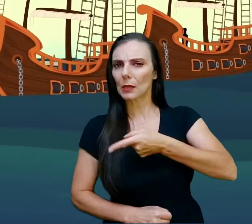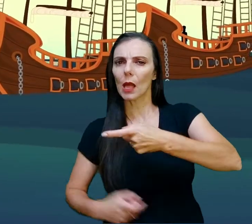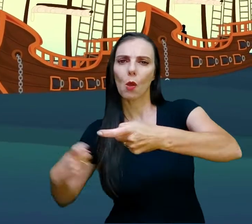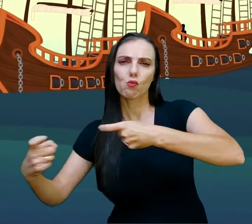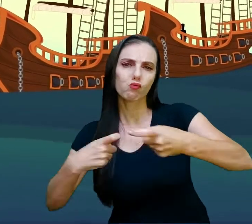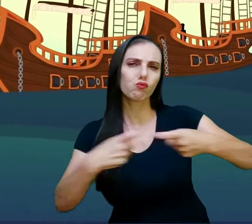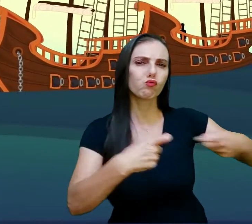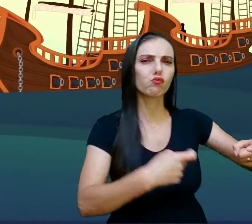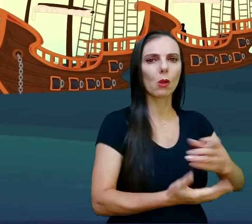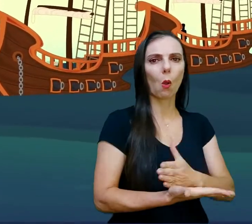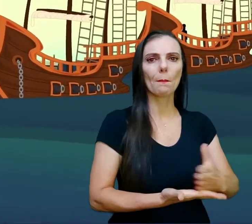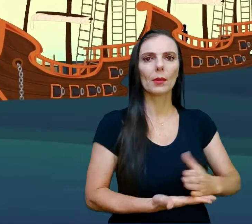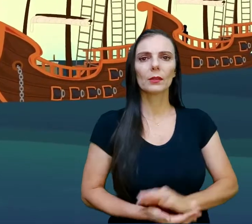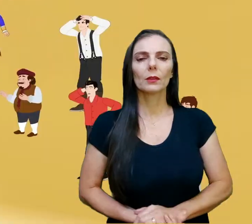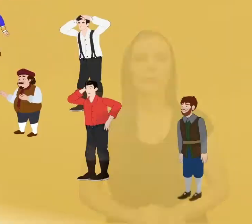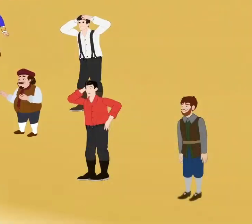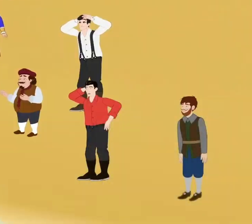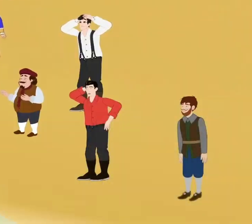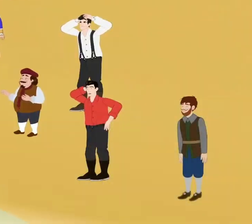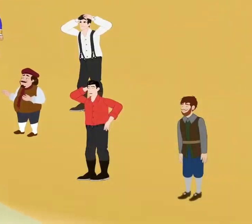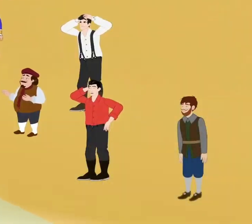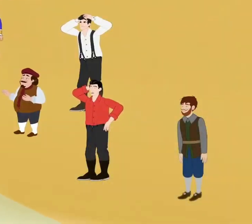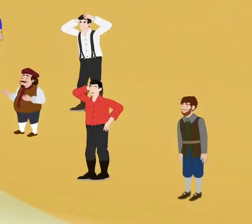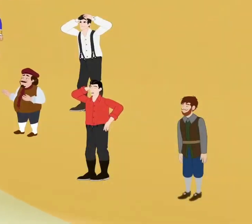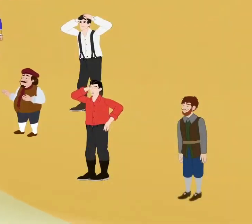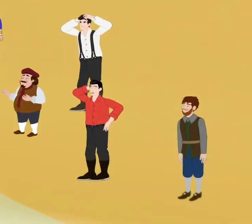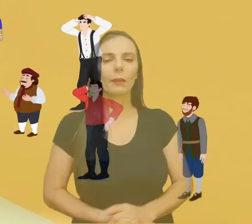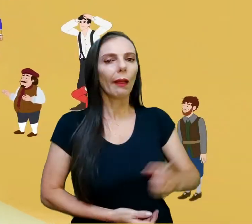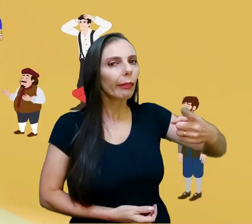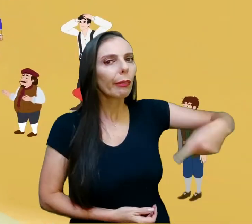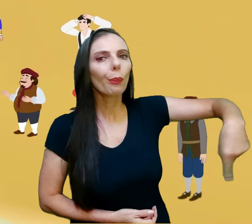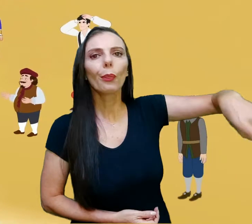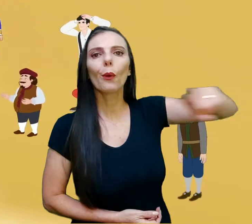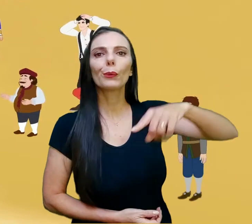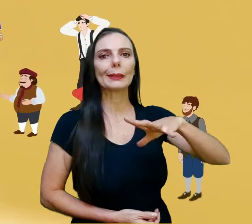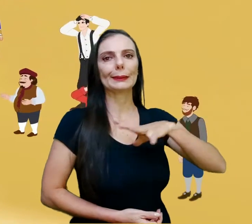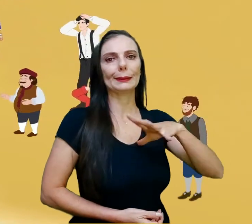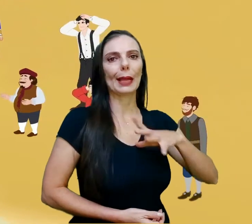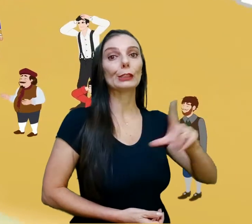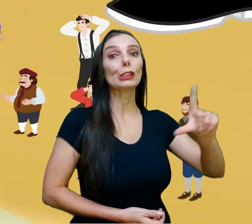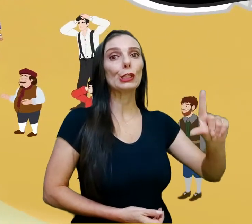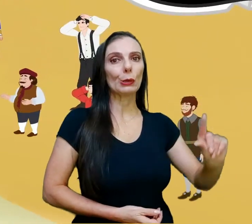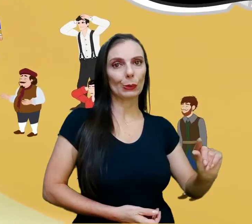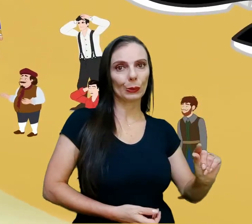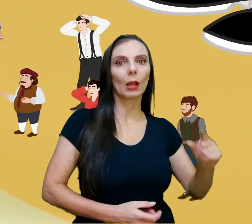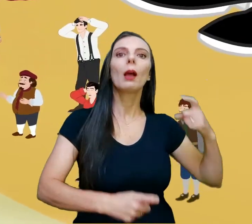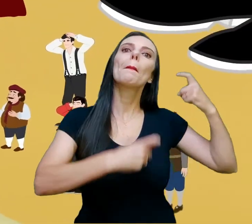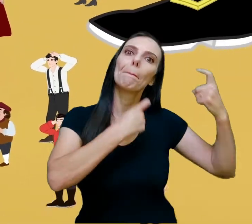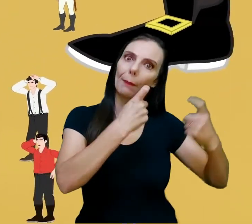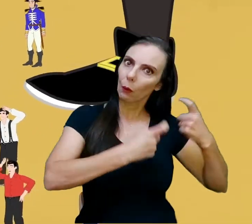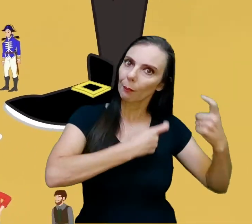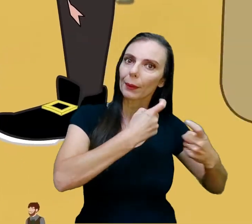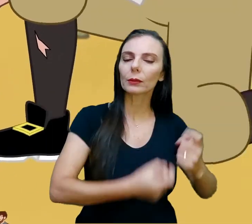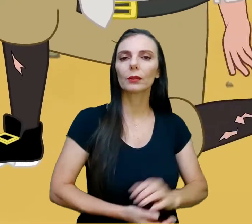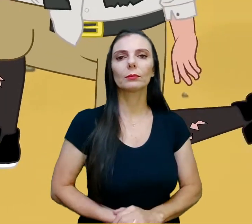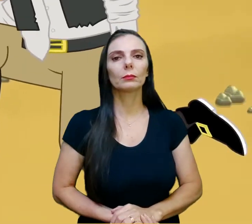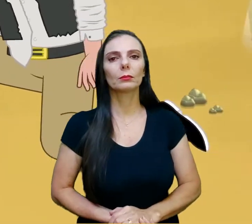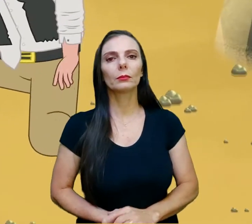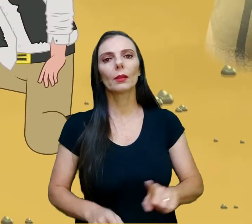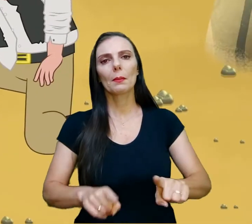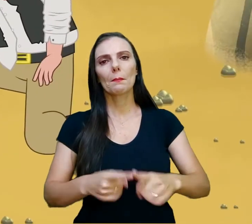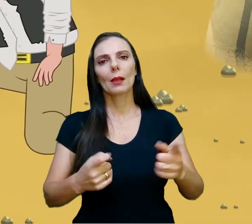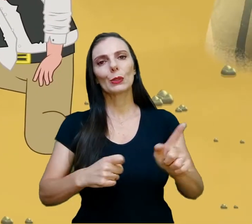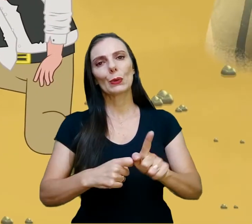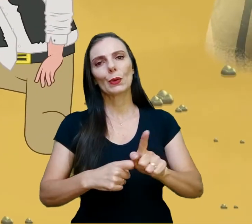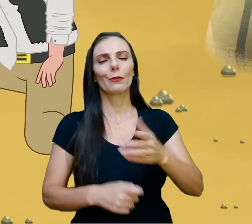eles estavam esperando ordem para atacar. Essa notícia deixou toda a cidade preocupada. Por outro